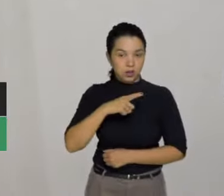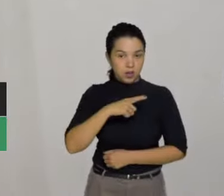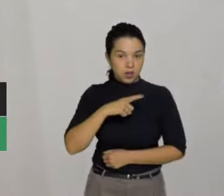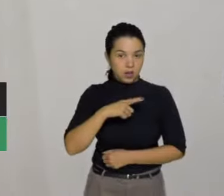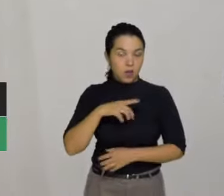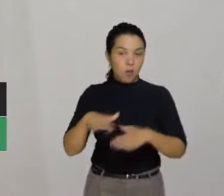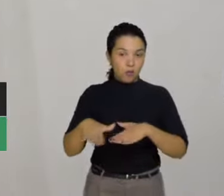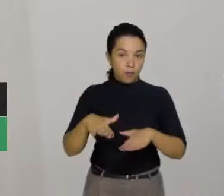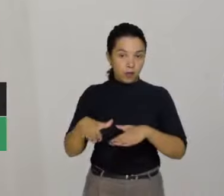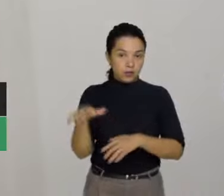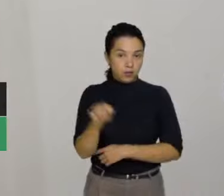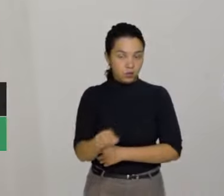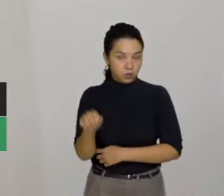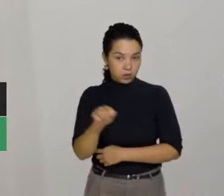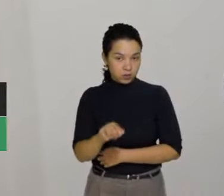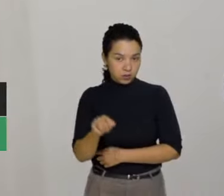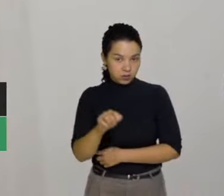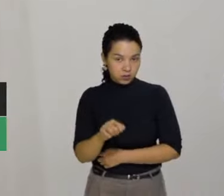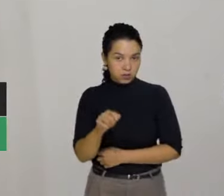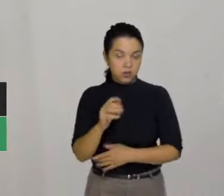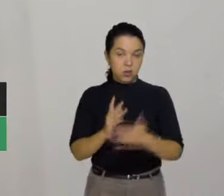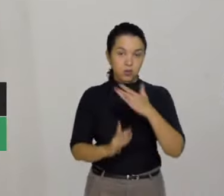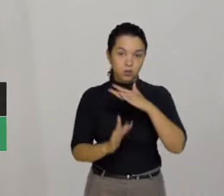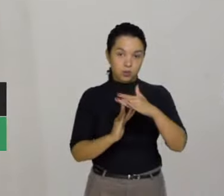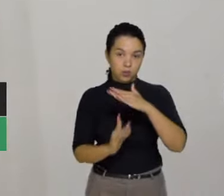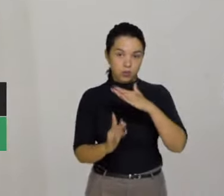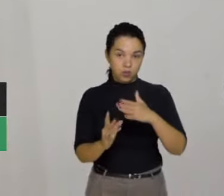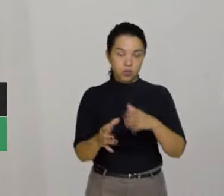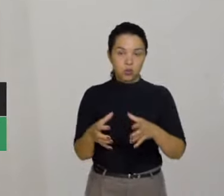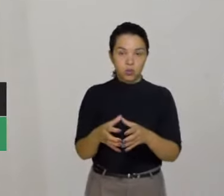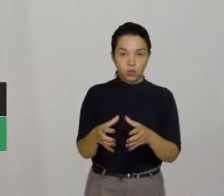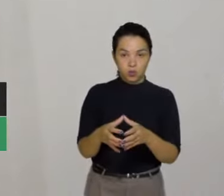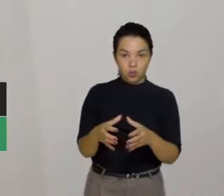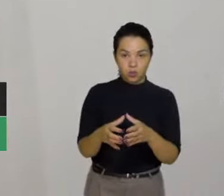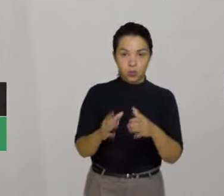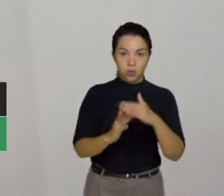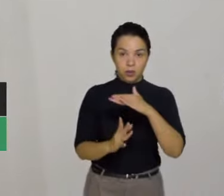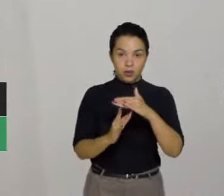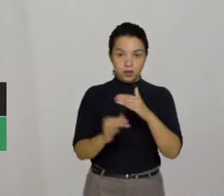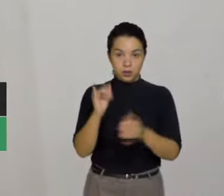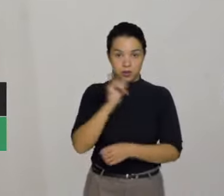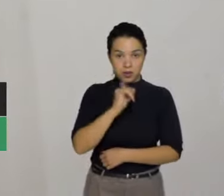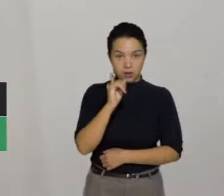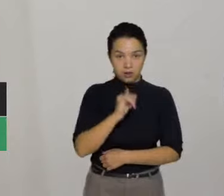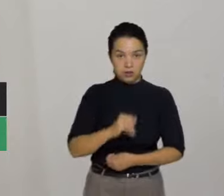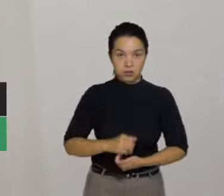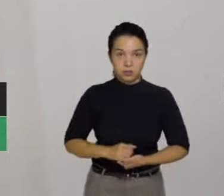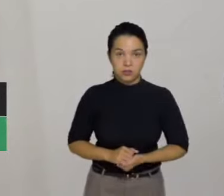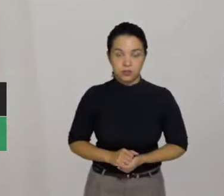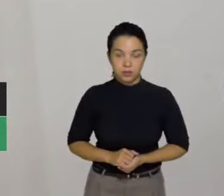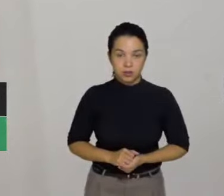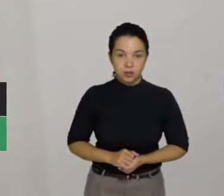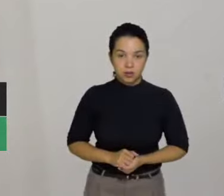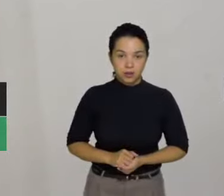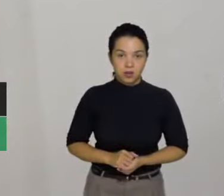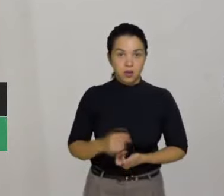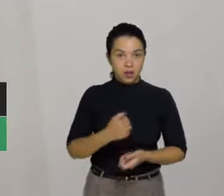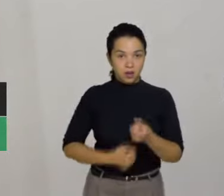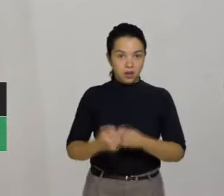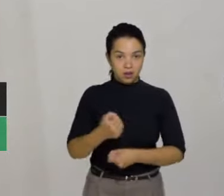da Associação dos Descendentes e Amigos do Núcleo Pioneiro de Imigração Italiana no Brasil, a ADAMPIB, que está trabalhando desde